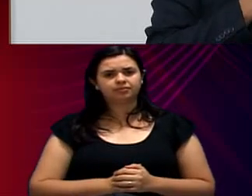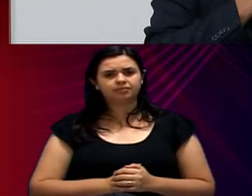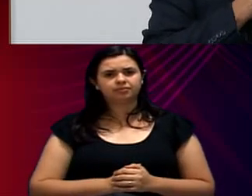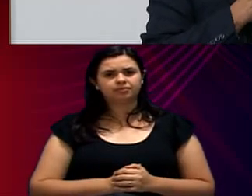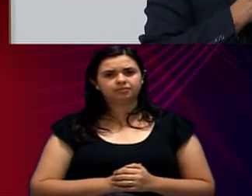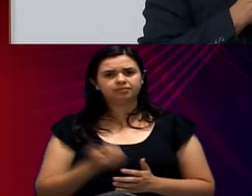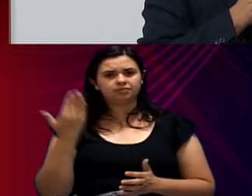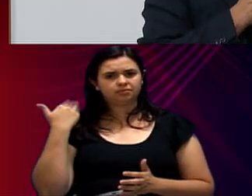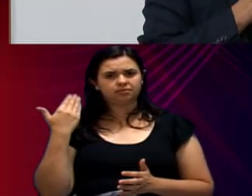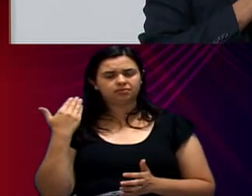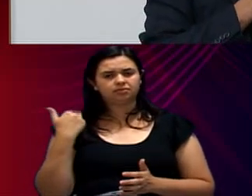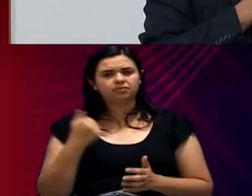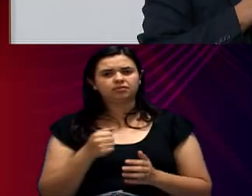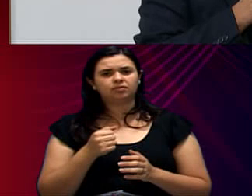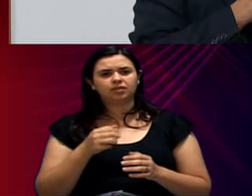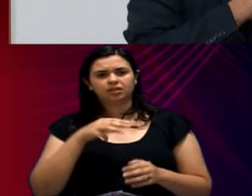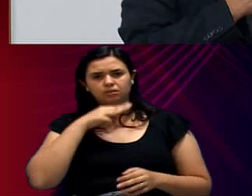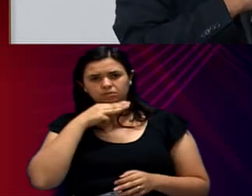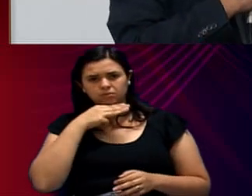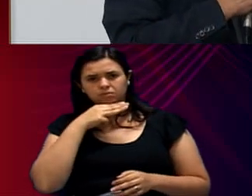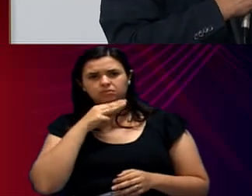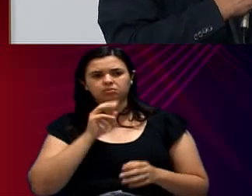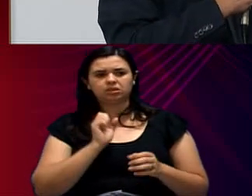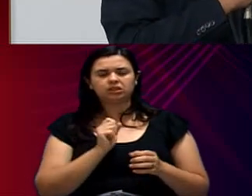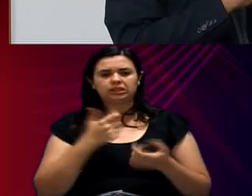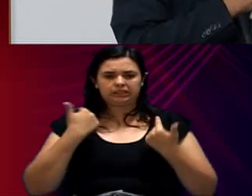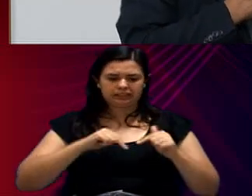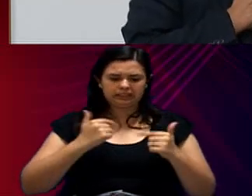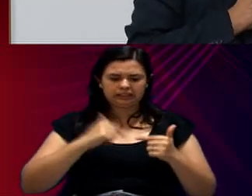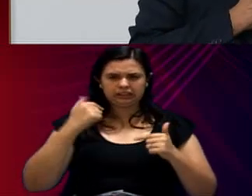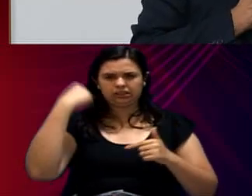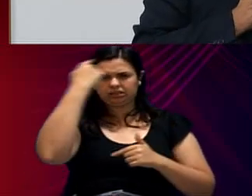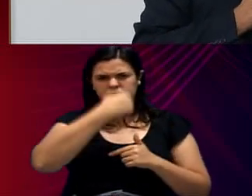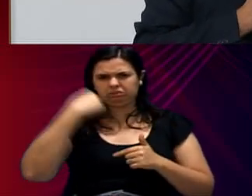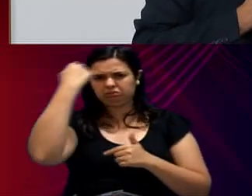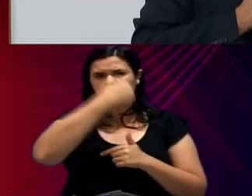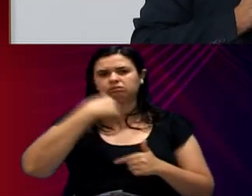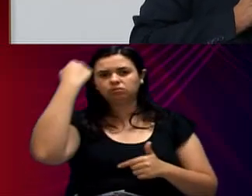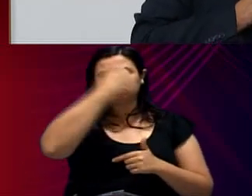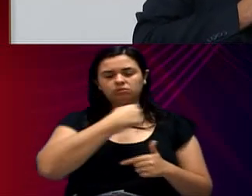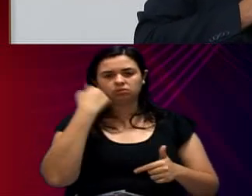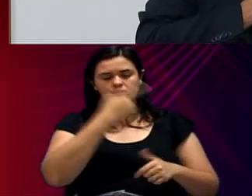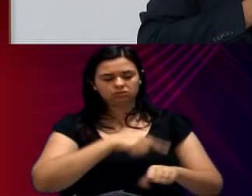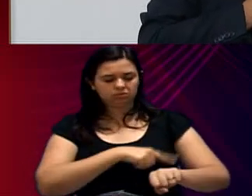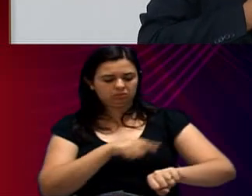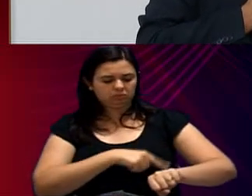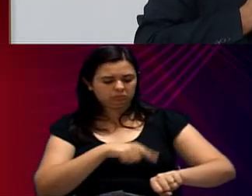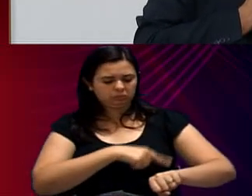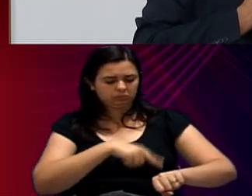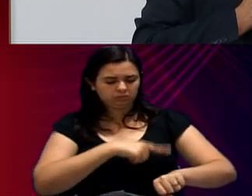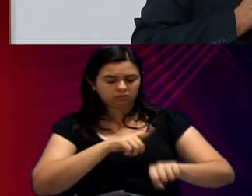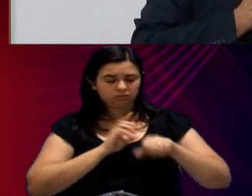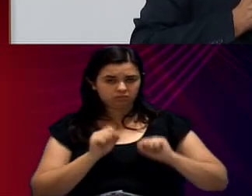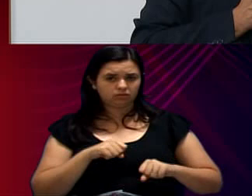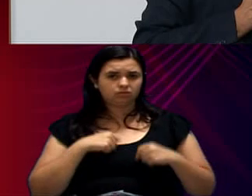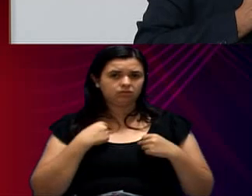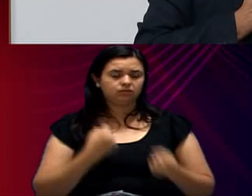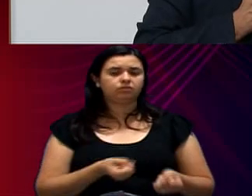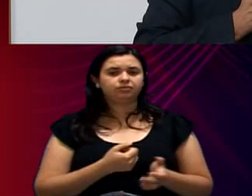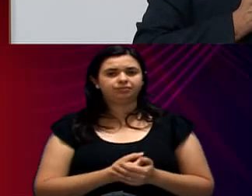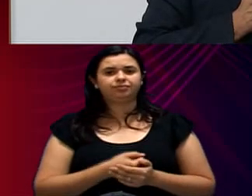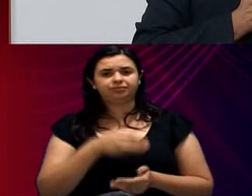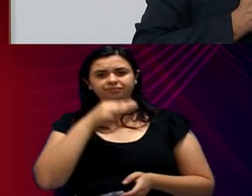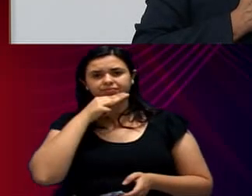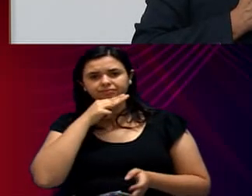ali, trabalhar em 24 horas, abraçar o povão ali na, na favela, na comunidade, em base rural, é todo Manga dia. Olha, você